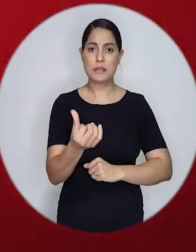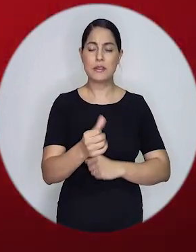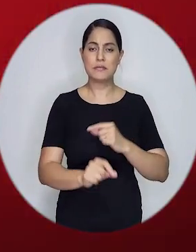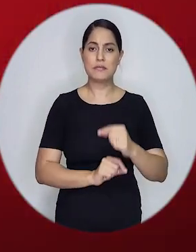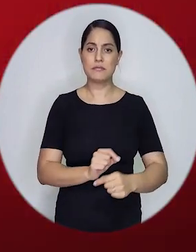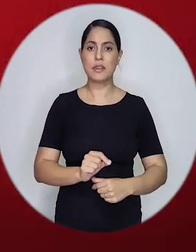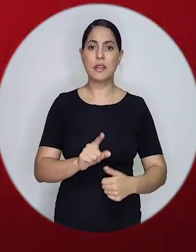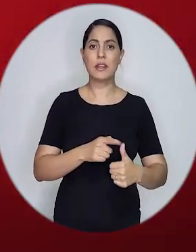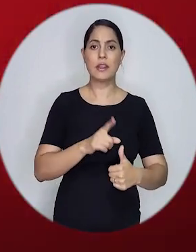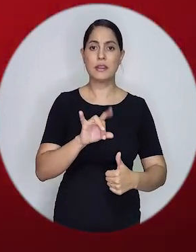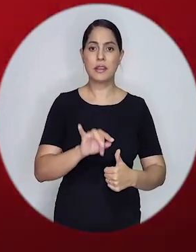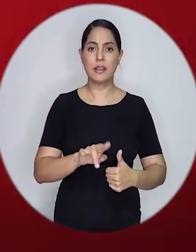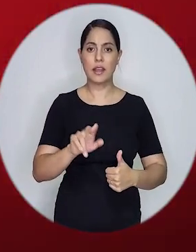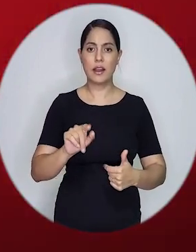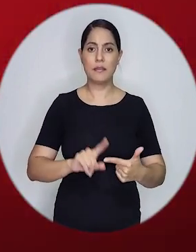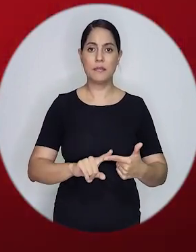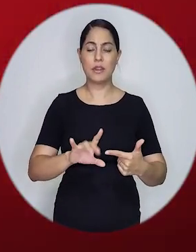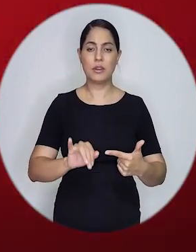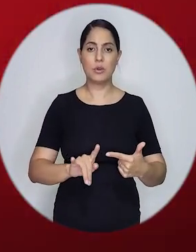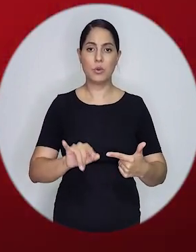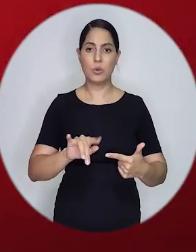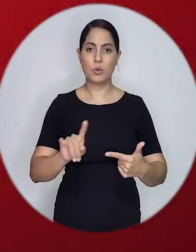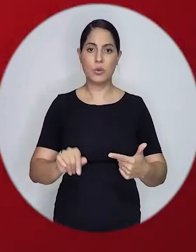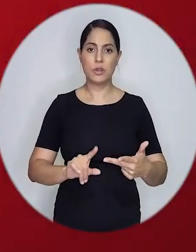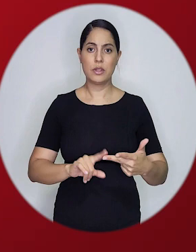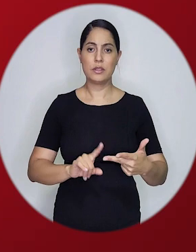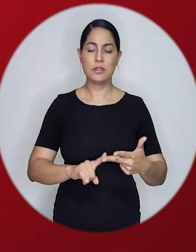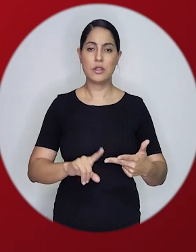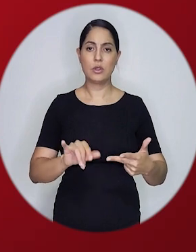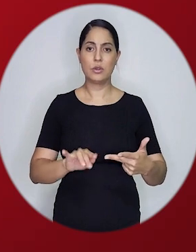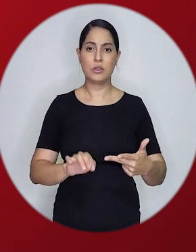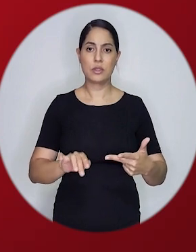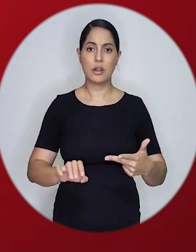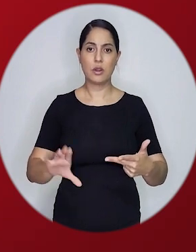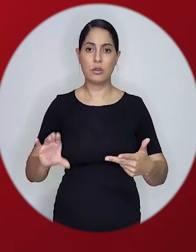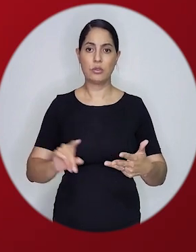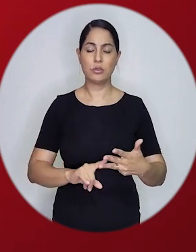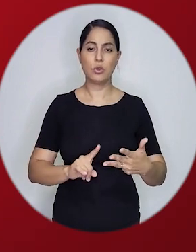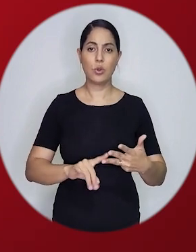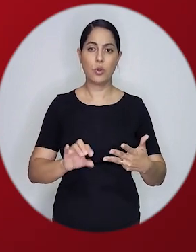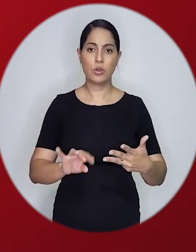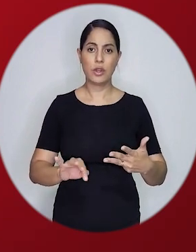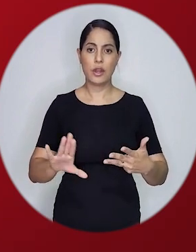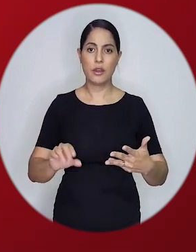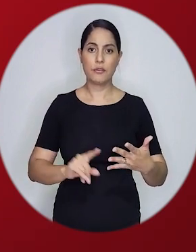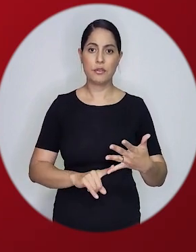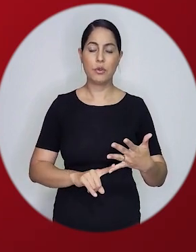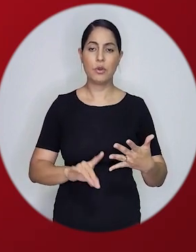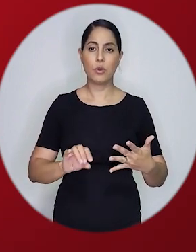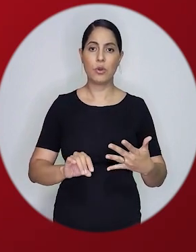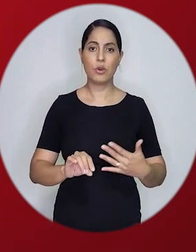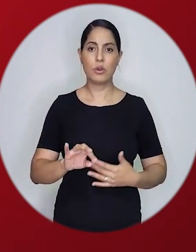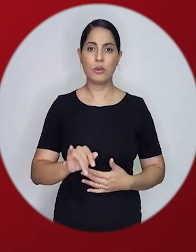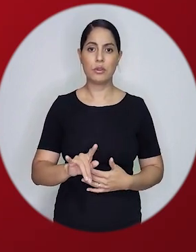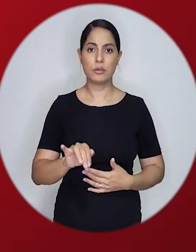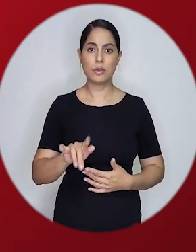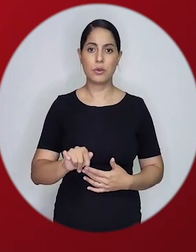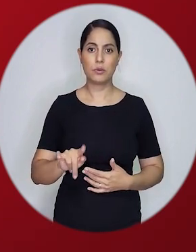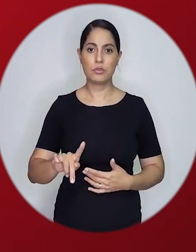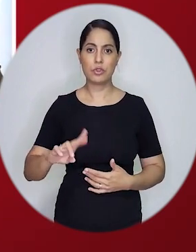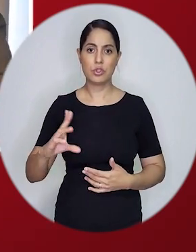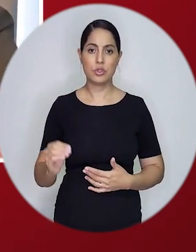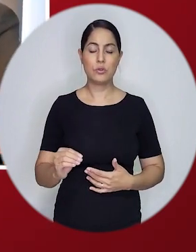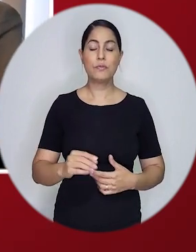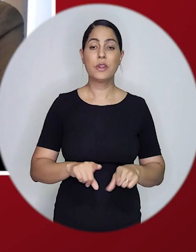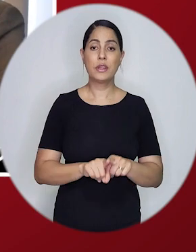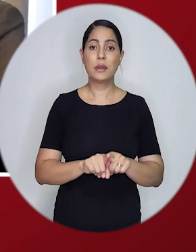6 nomes: Daniela Teixeira, Luiz Cláudio Chaves, Luiz Cláudio Alemã, Otávio Luiz Rodrigues Júnior, André